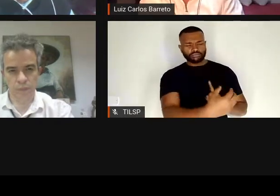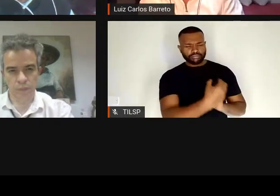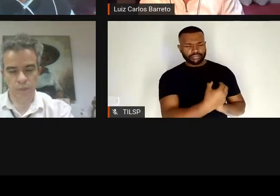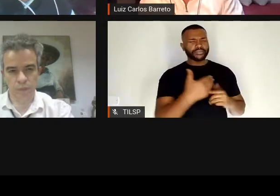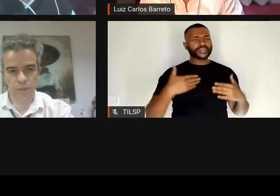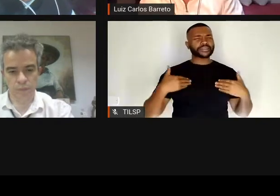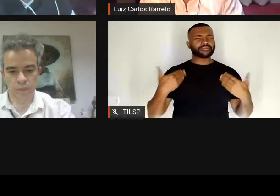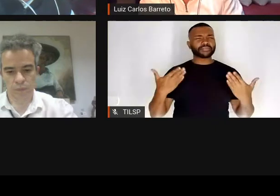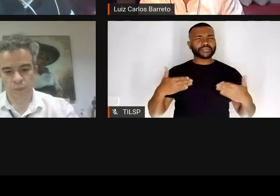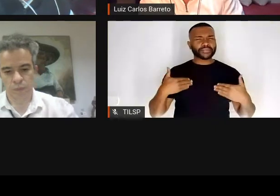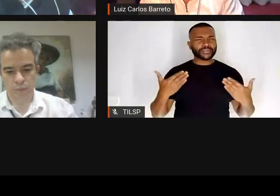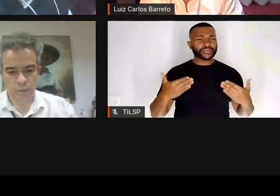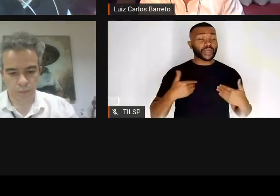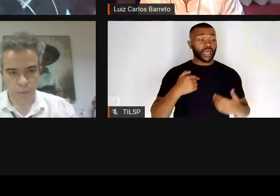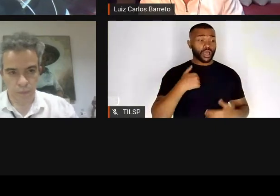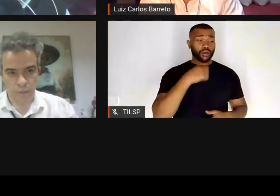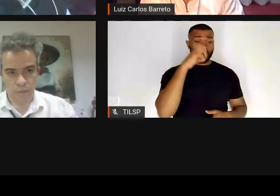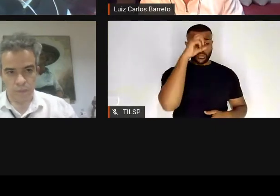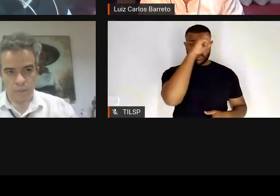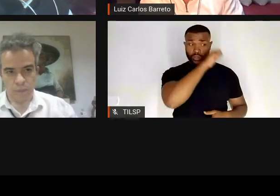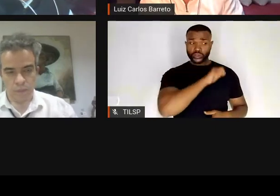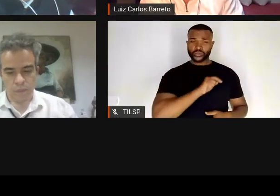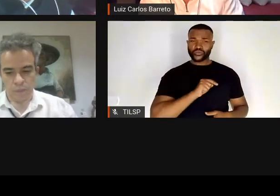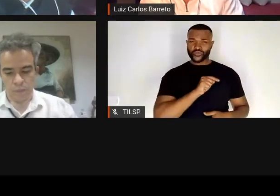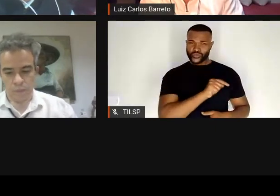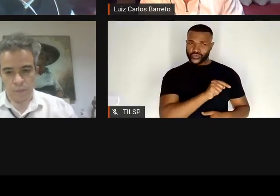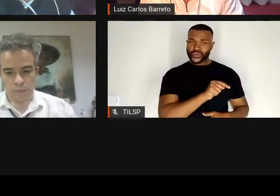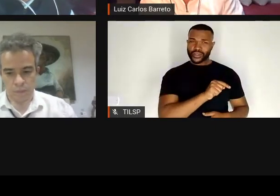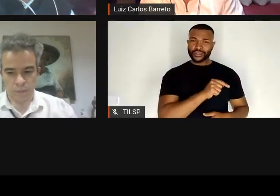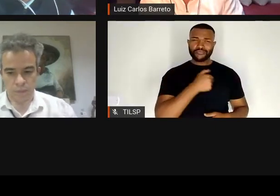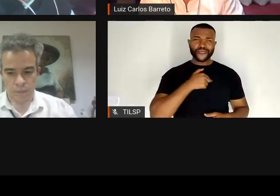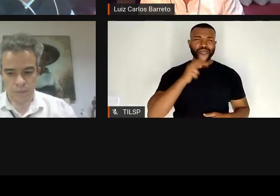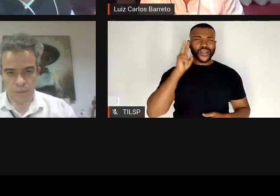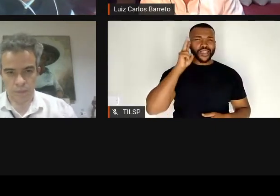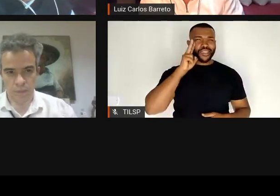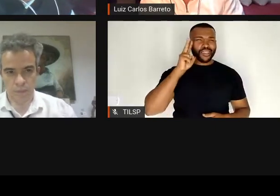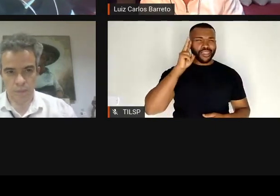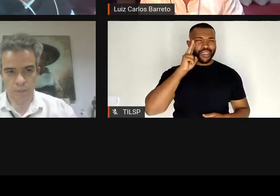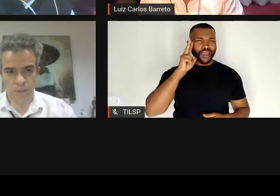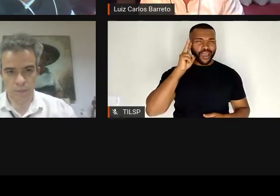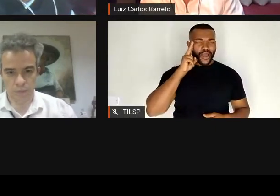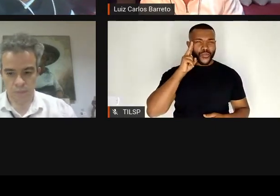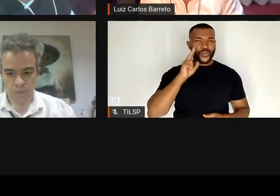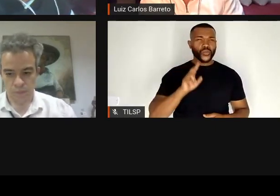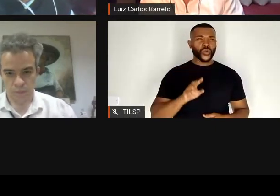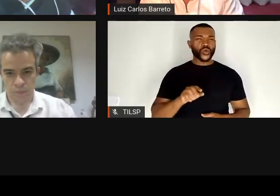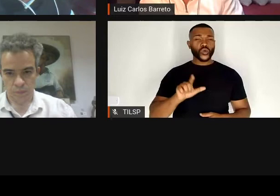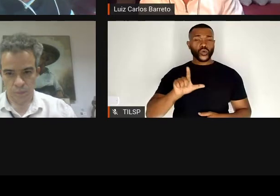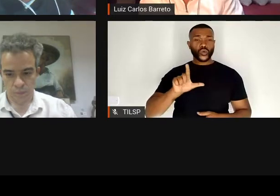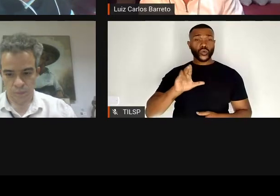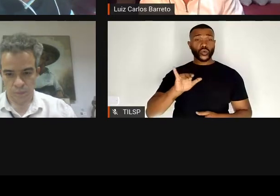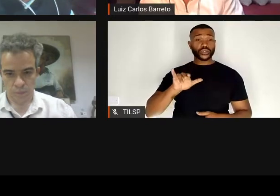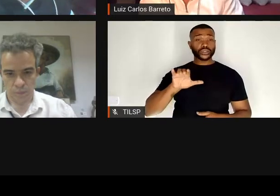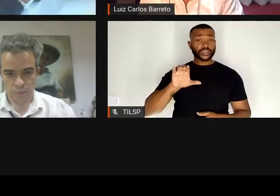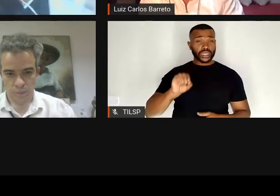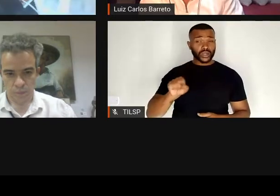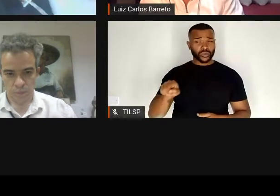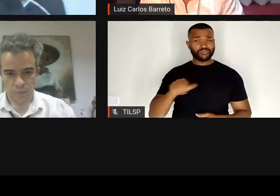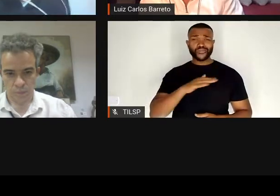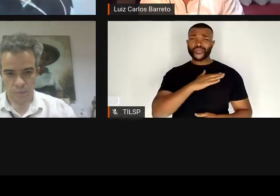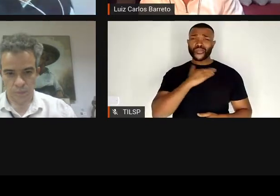muito aprendizado, porque eu me lembro na morte do Luciano Carneiro, eu nunca me lembro de ter chorado tanto